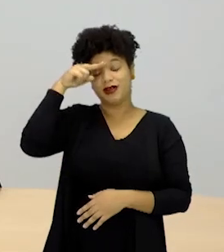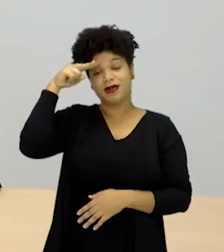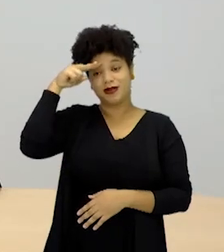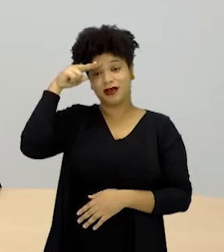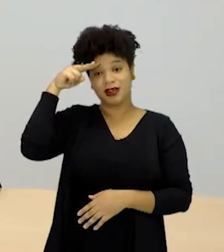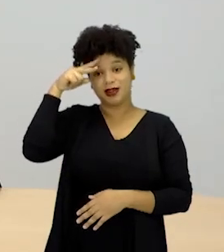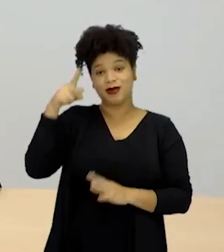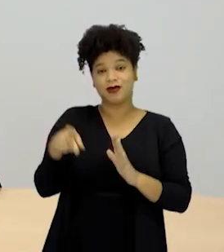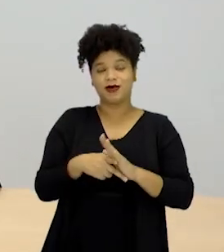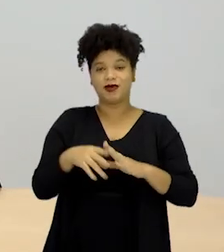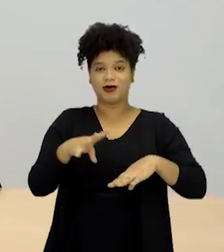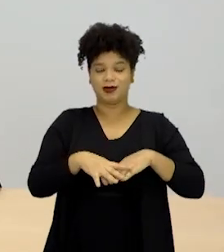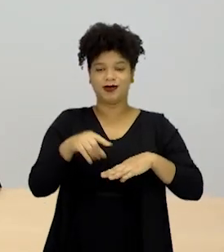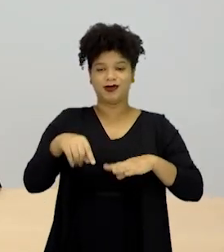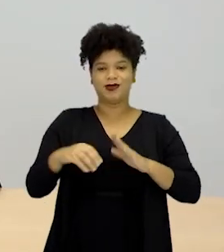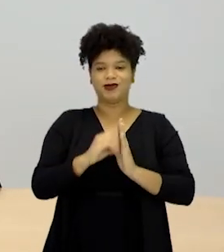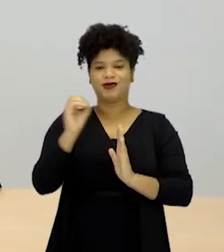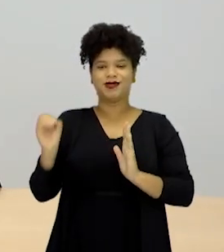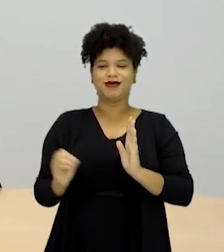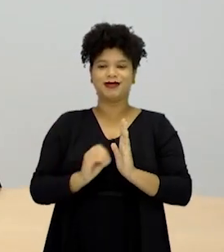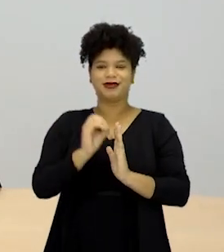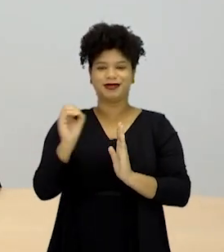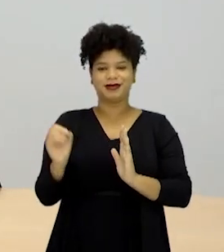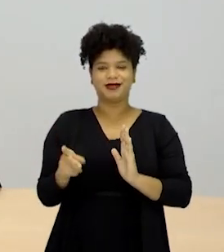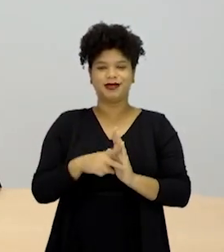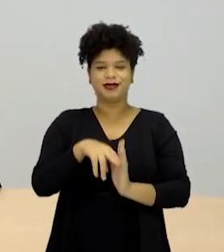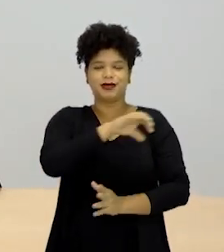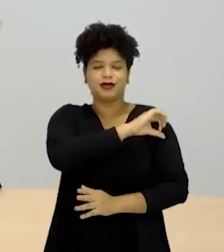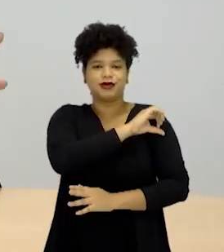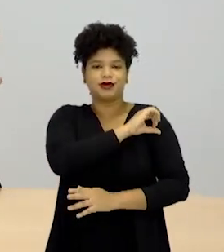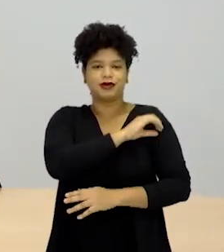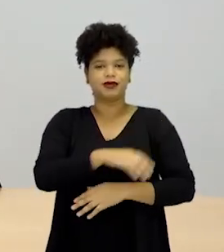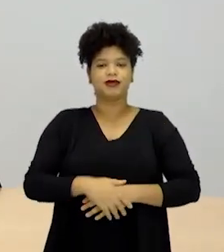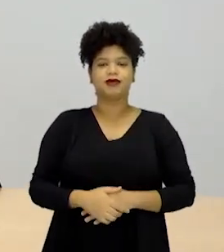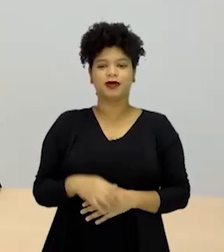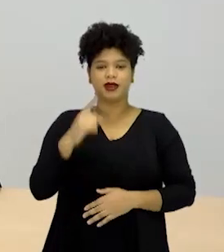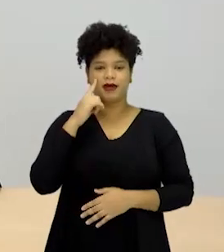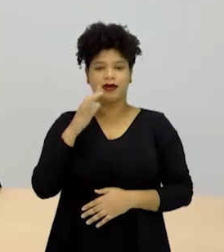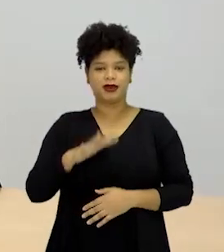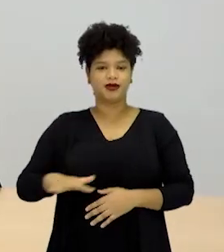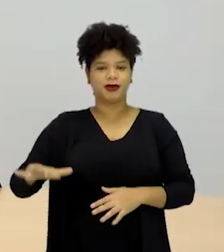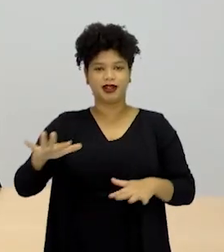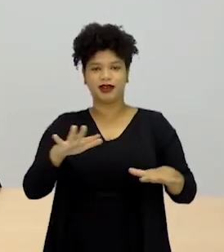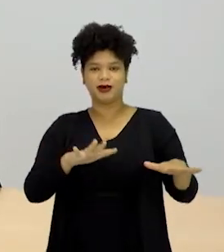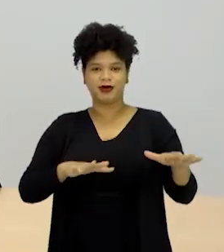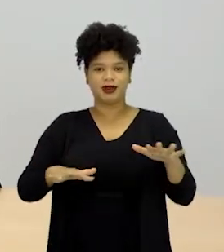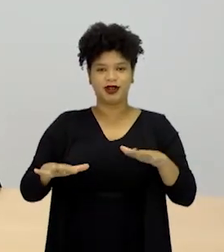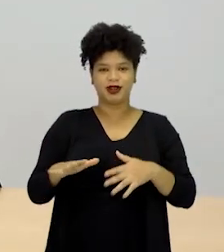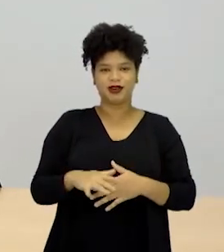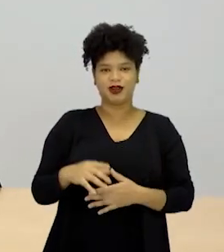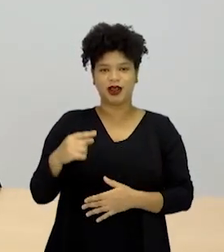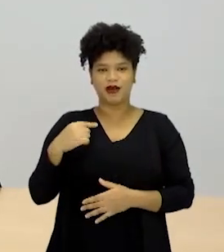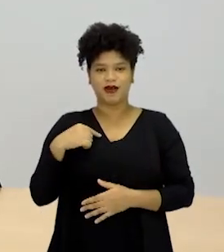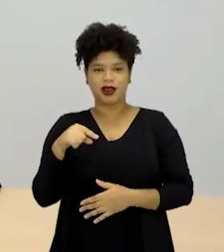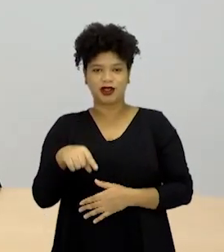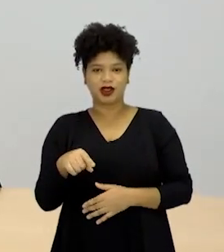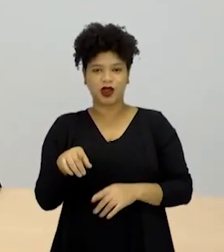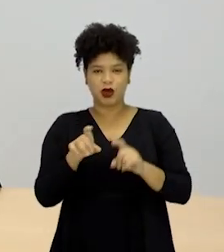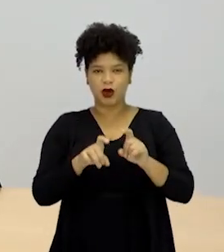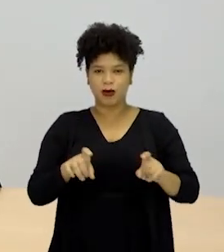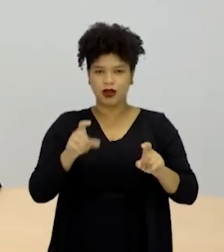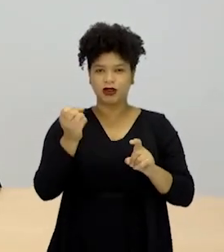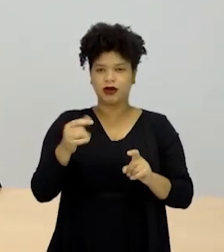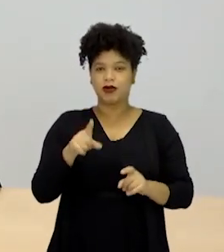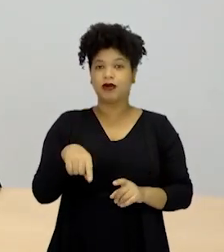de matemática aqui no Centro de Mídias hoje para o nono ano. Eu estou aqui com esse cenário porque eu vou mexer aqui no computador, falar um pouquinho sobre o